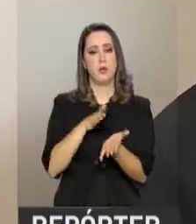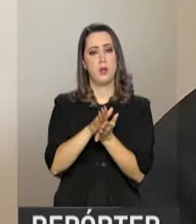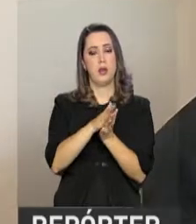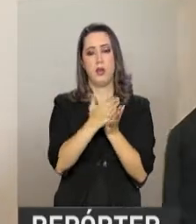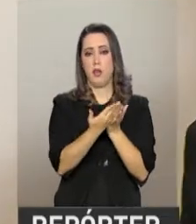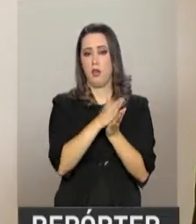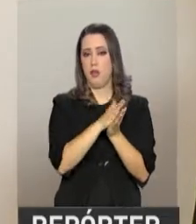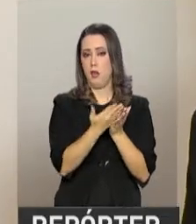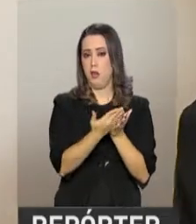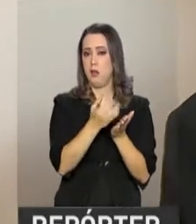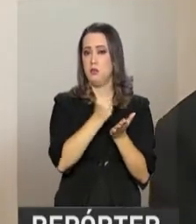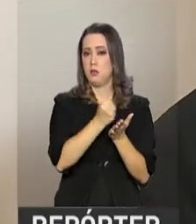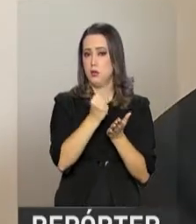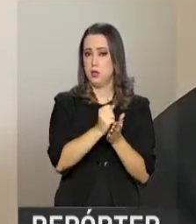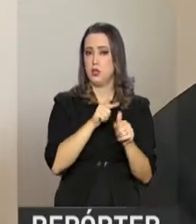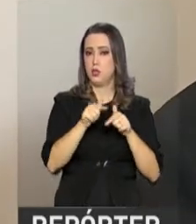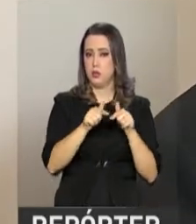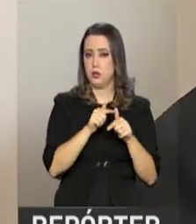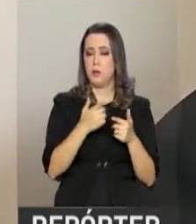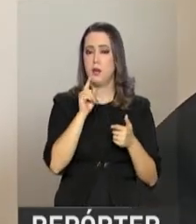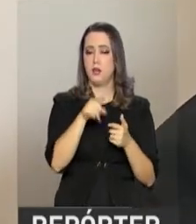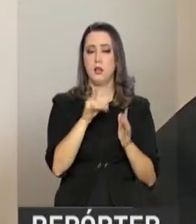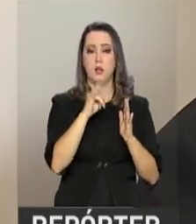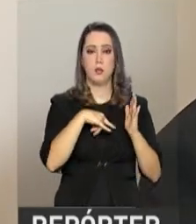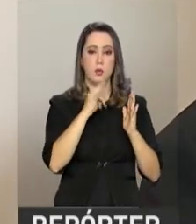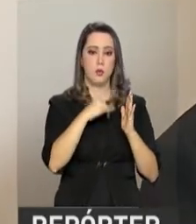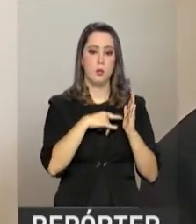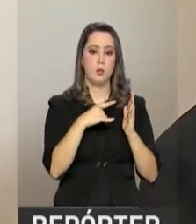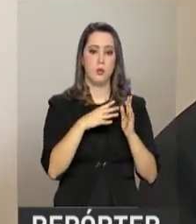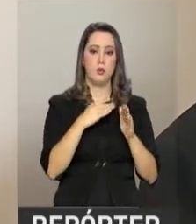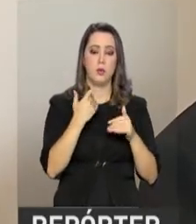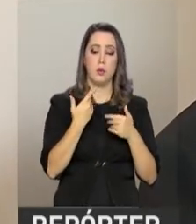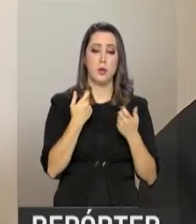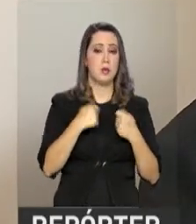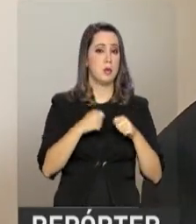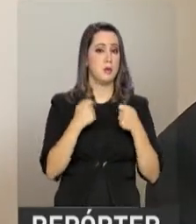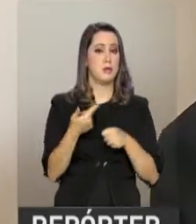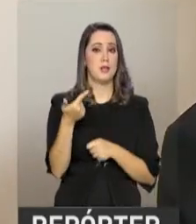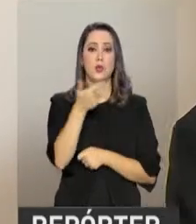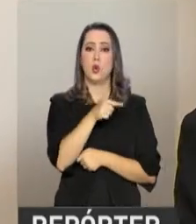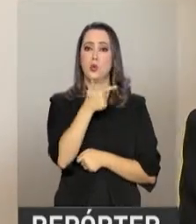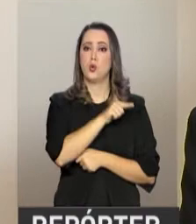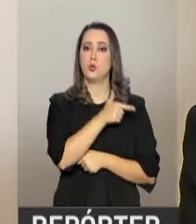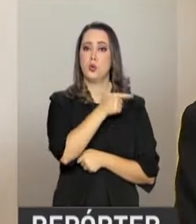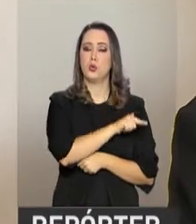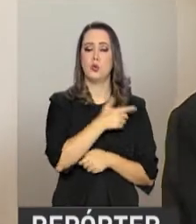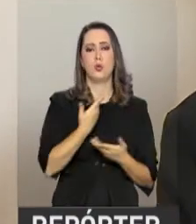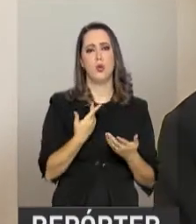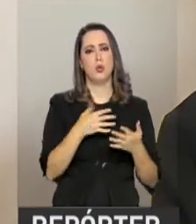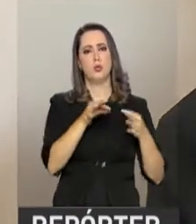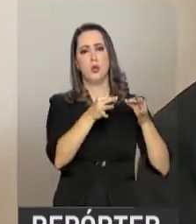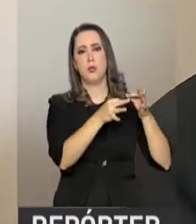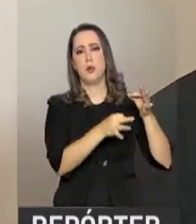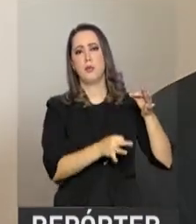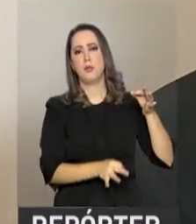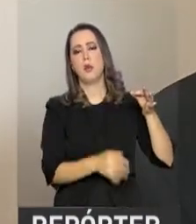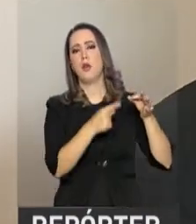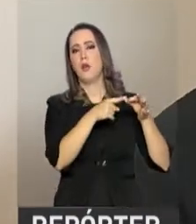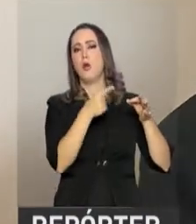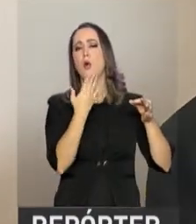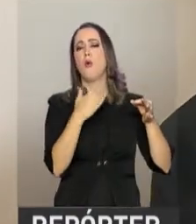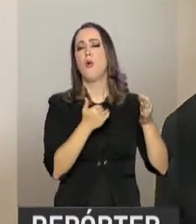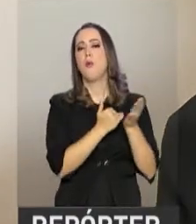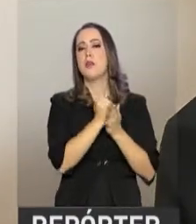carteira de trabalho que é um documento decorrente de outros né pra você tirar a carteira de trabalho você precisa ter outros